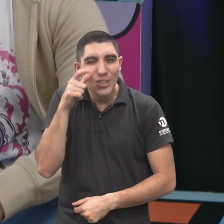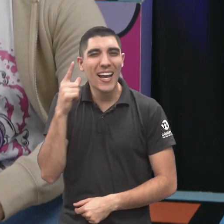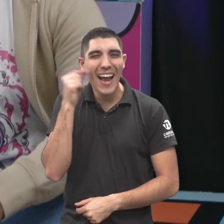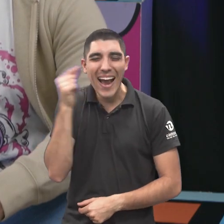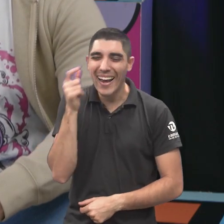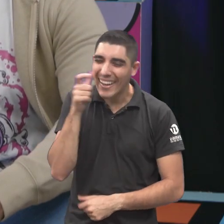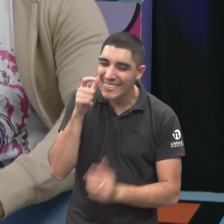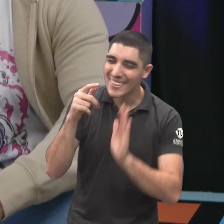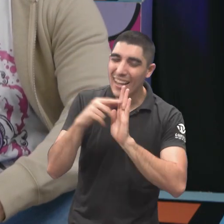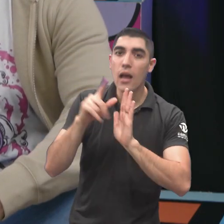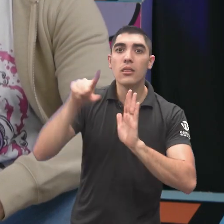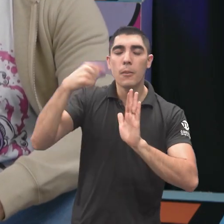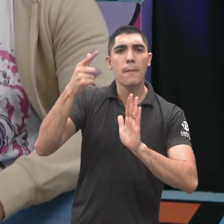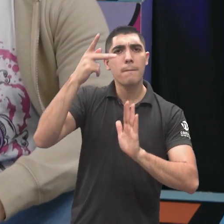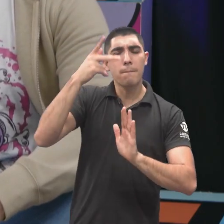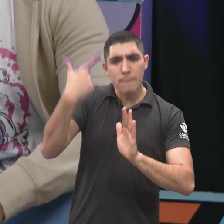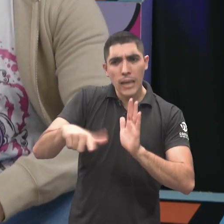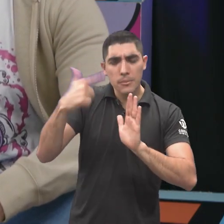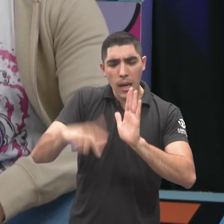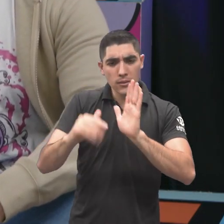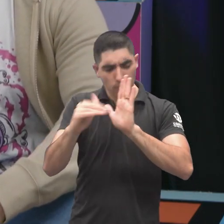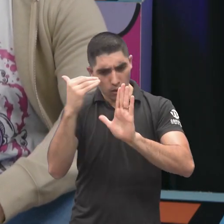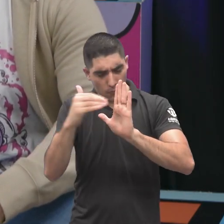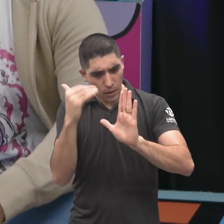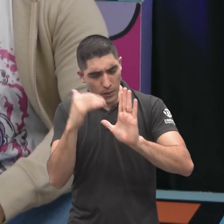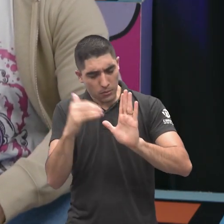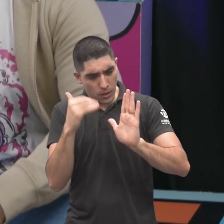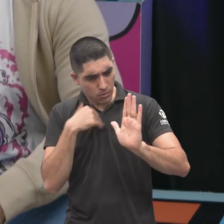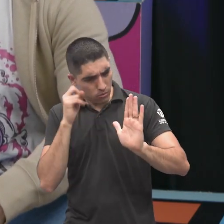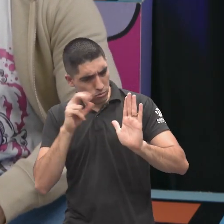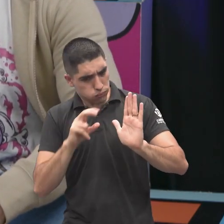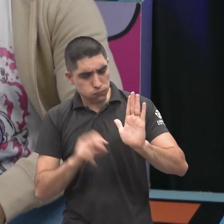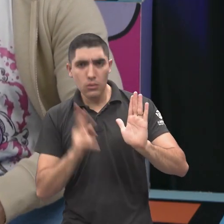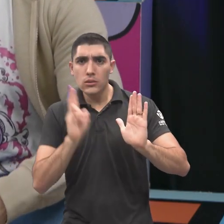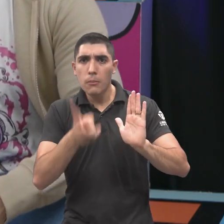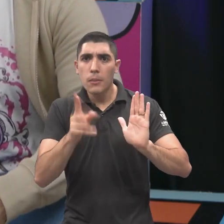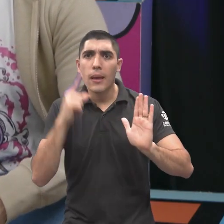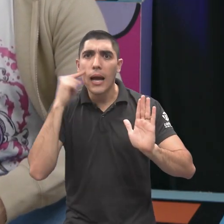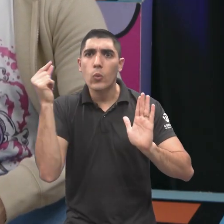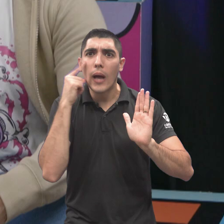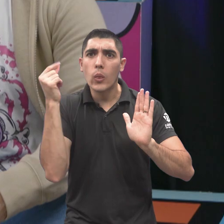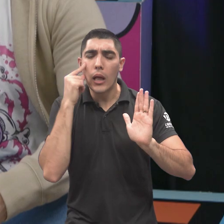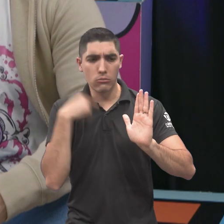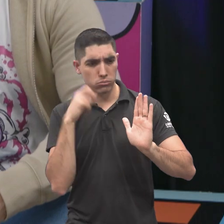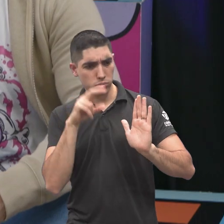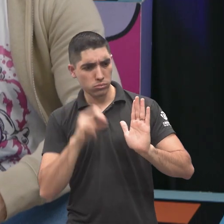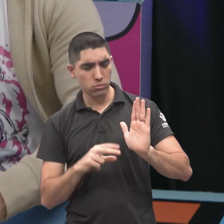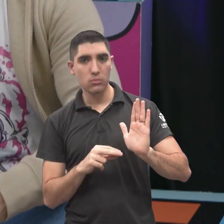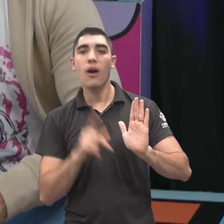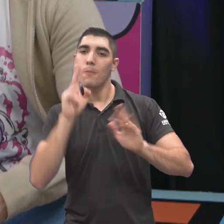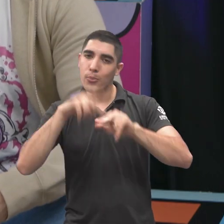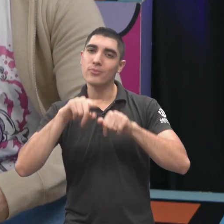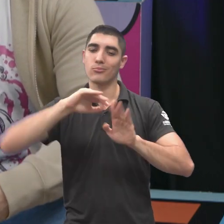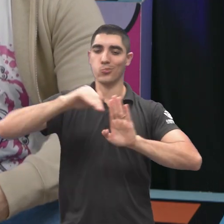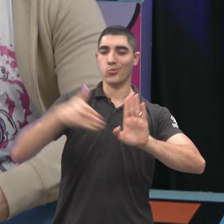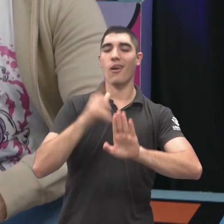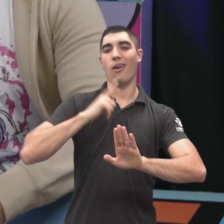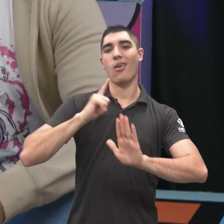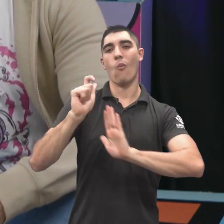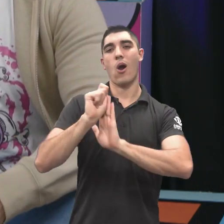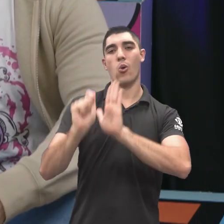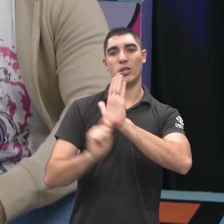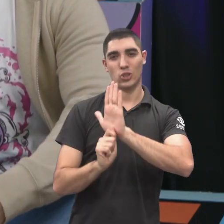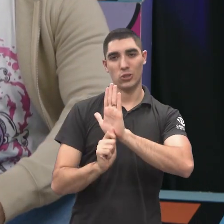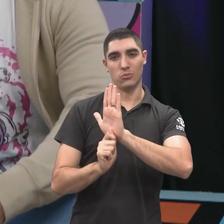de gatinho aparecia. É isso Ou mesmo. seja, pensando nessa questão do futuro do entretenimento, os produtores de conteúdo. Cada vez mais os conteúdos vão